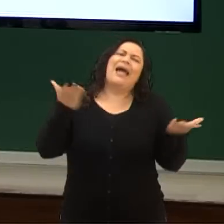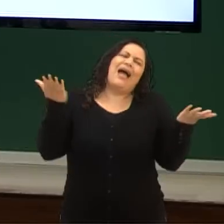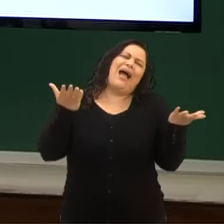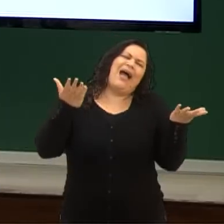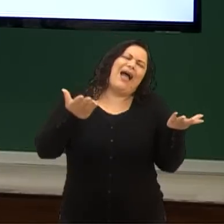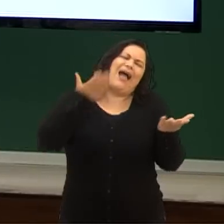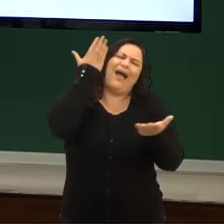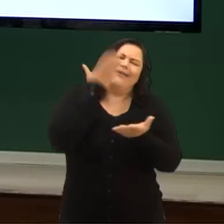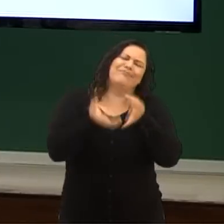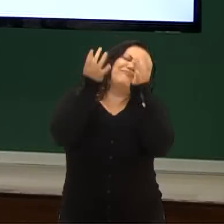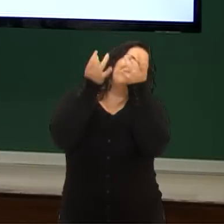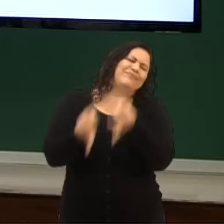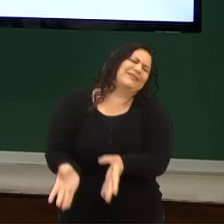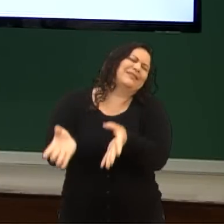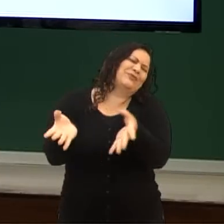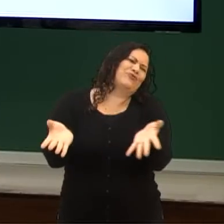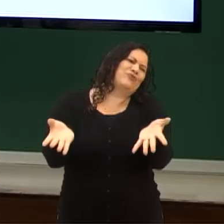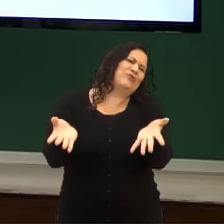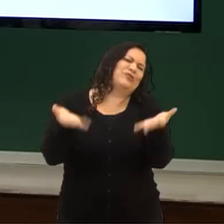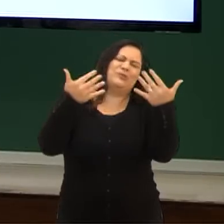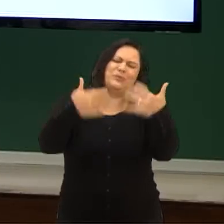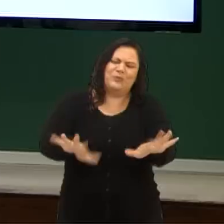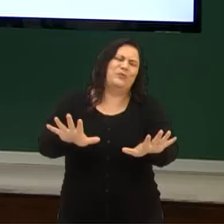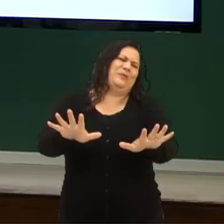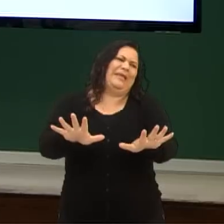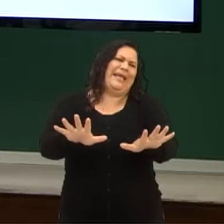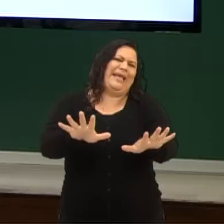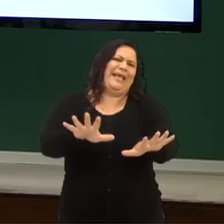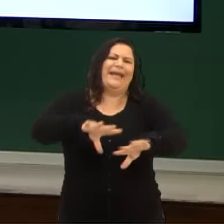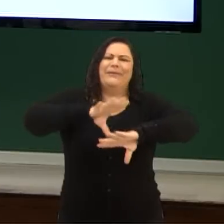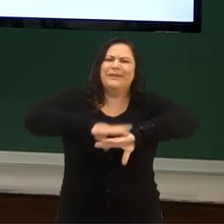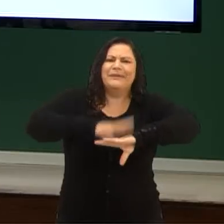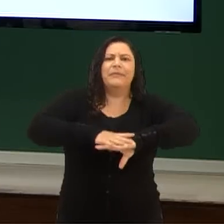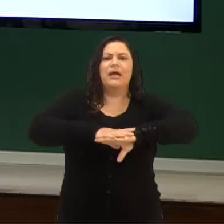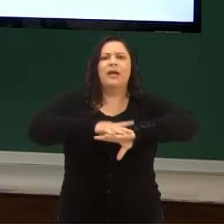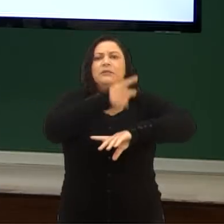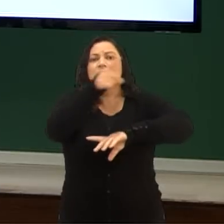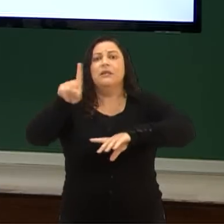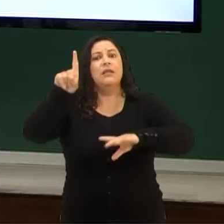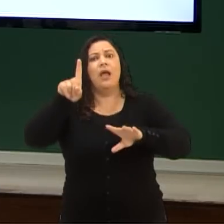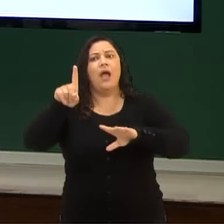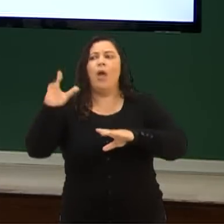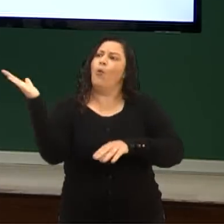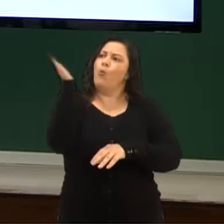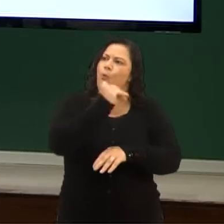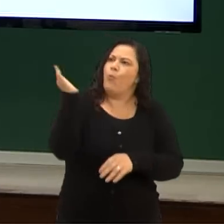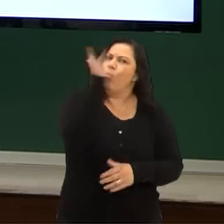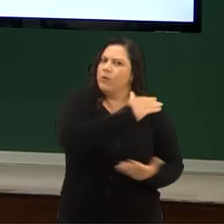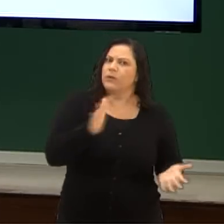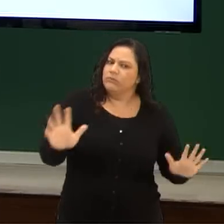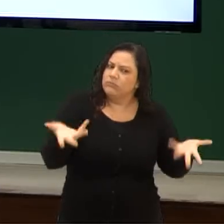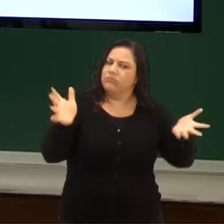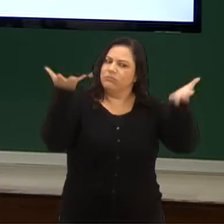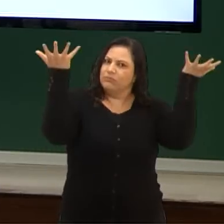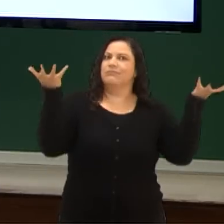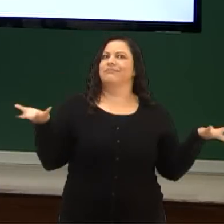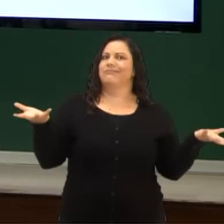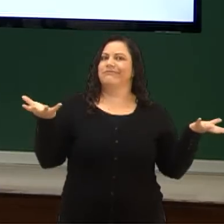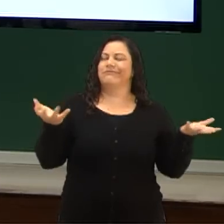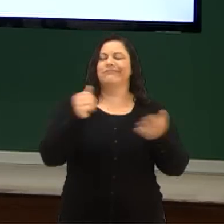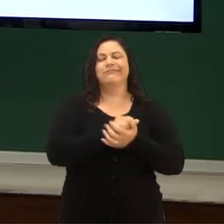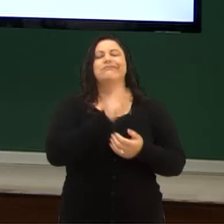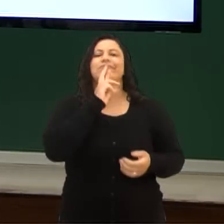caminho. Não desista. Agora não é hora. Sabe por quê? Porque você já chegou até aqui. Tudo bem? Então vamos lá, resolução do exercício